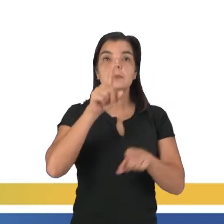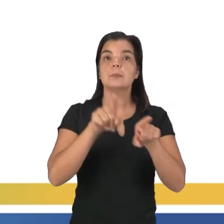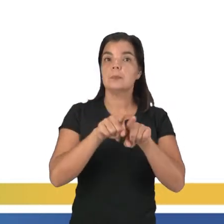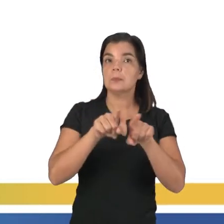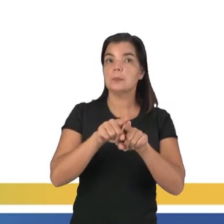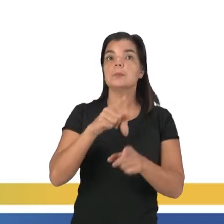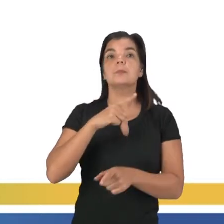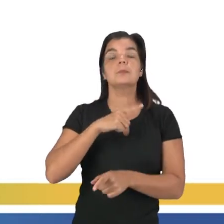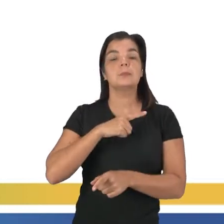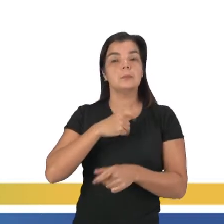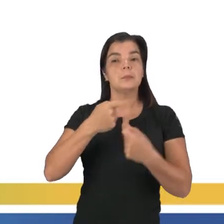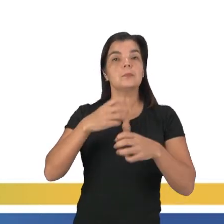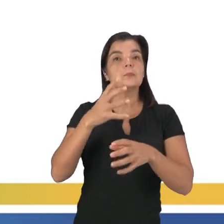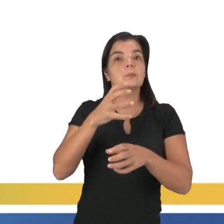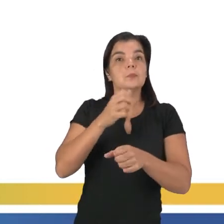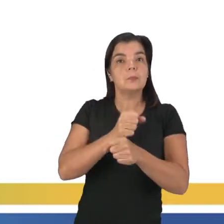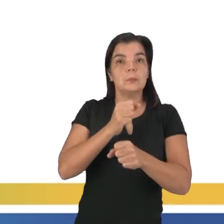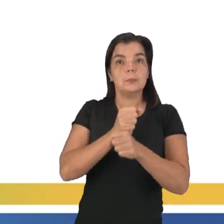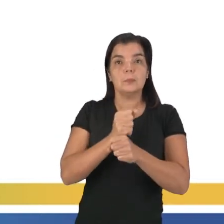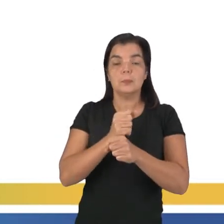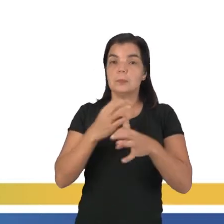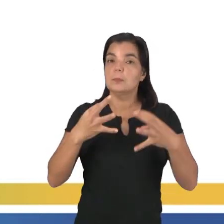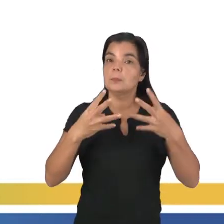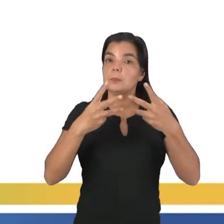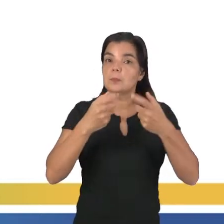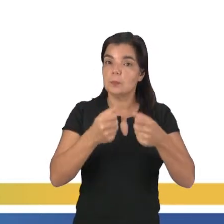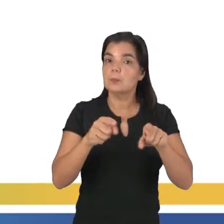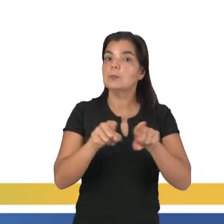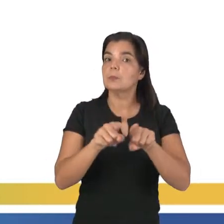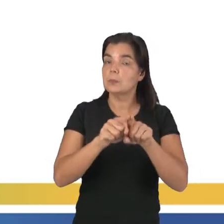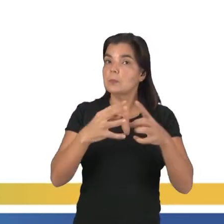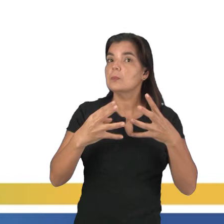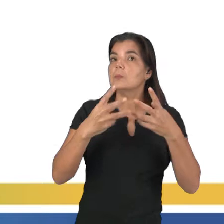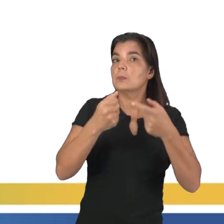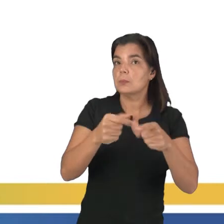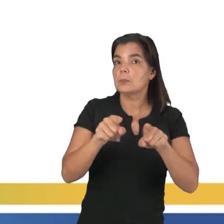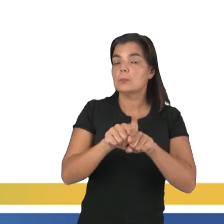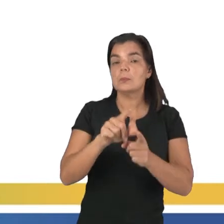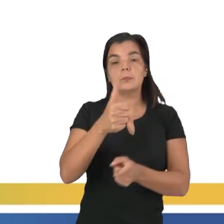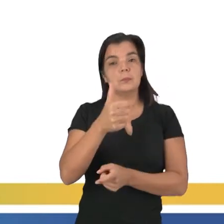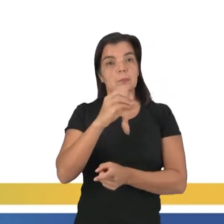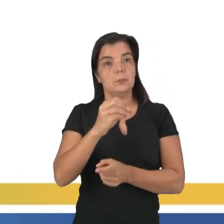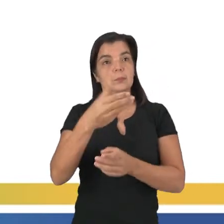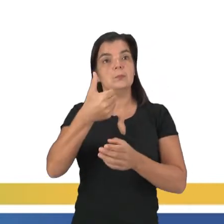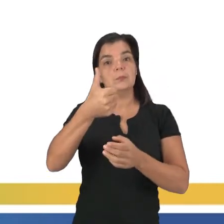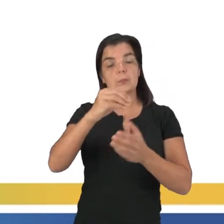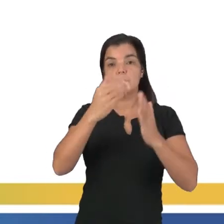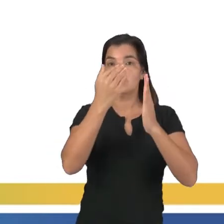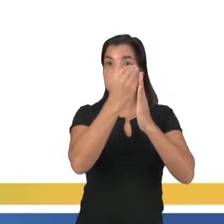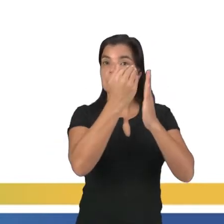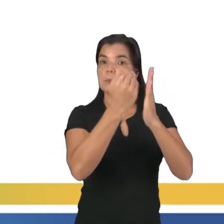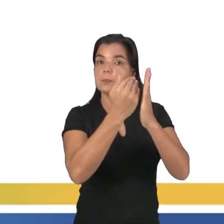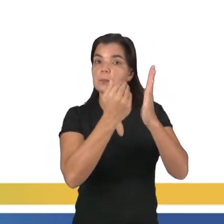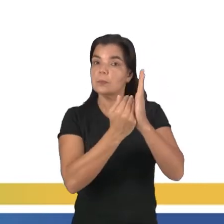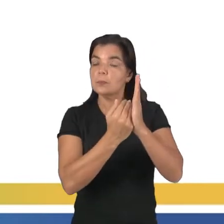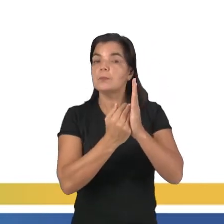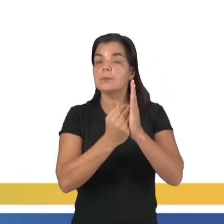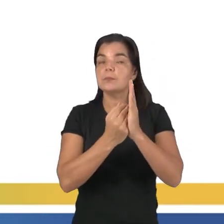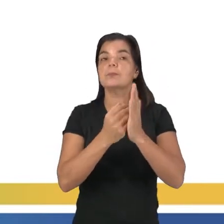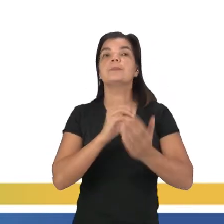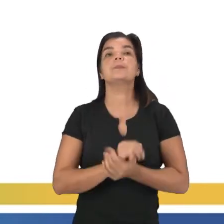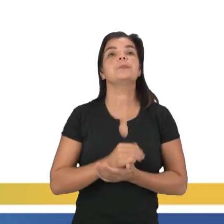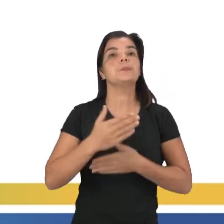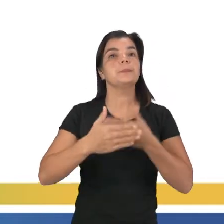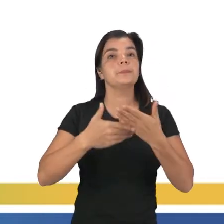lembrando que nessa operação devemos somar a parte inteira com parte inteiras décimo com décimo, centésimo com centésimo e